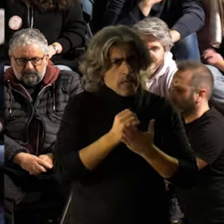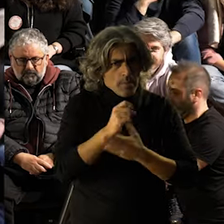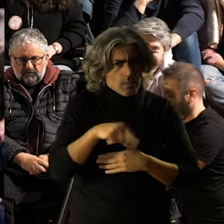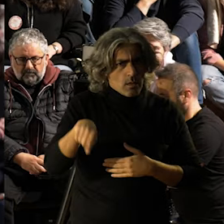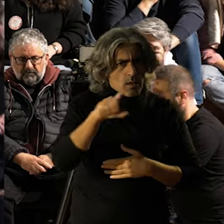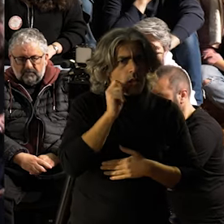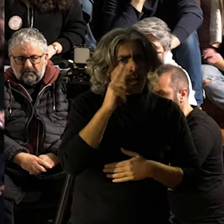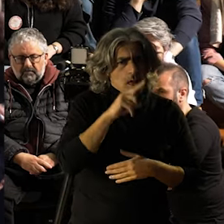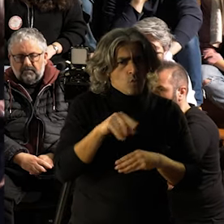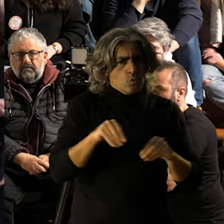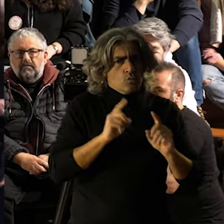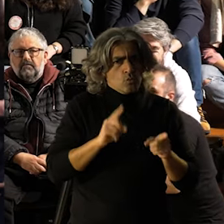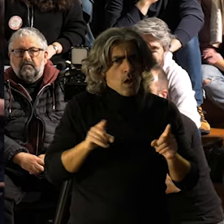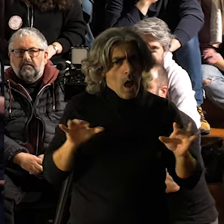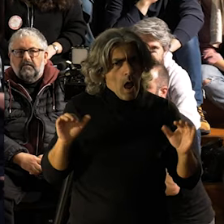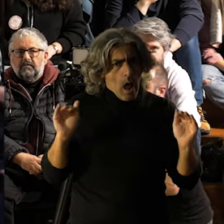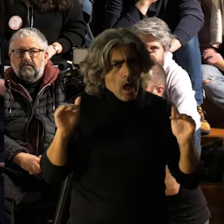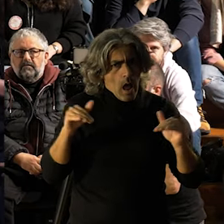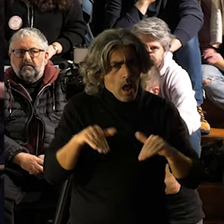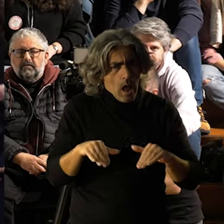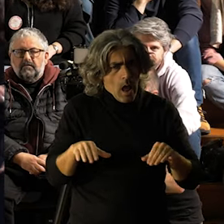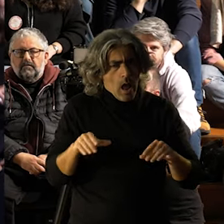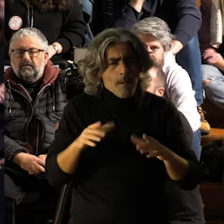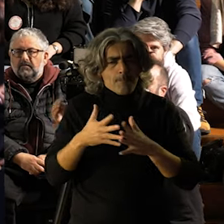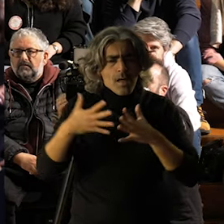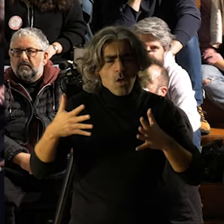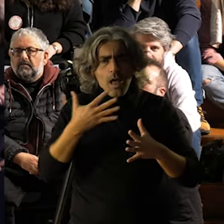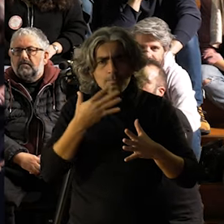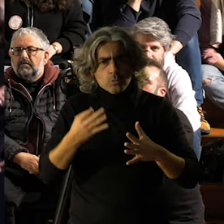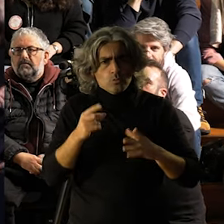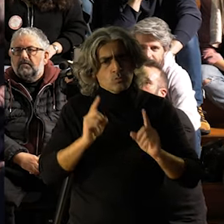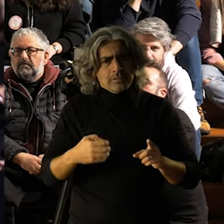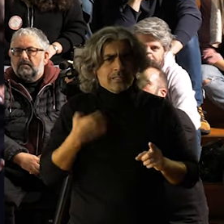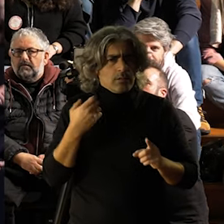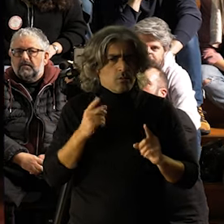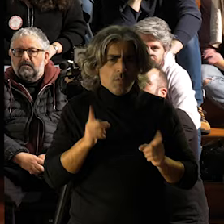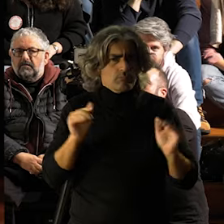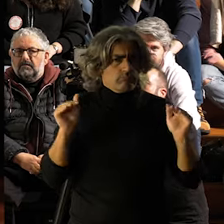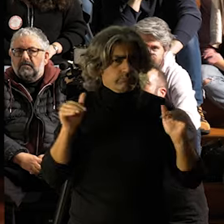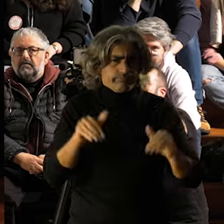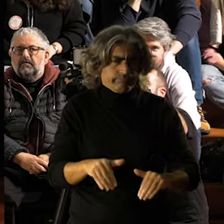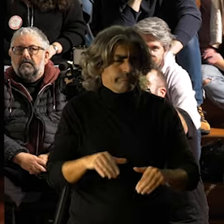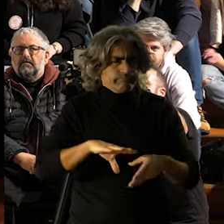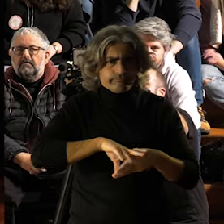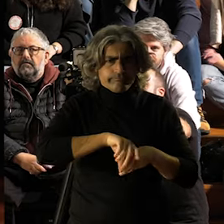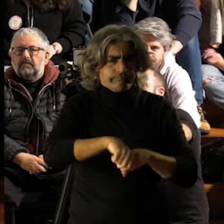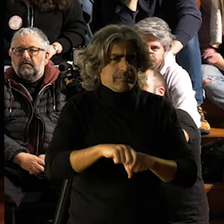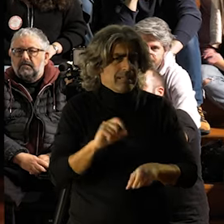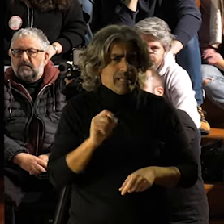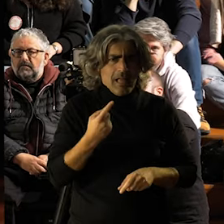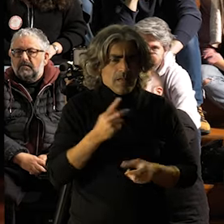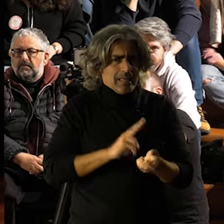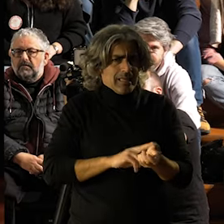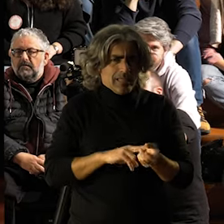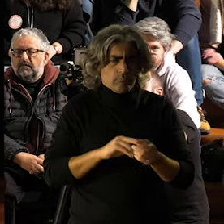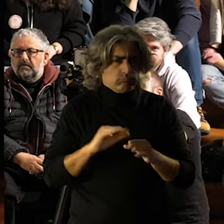O jogo começou a acabar no momento em que houve uma maioria absoluta. O jogo começou a acabar com essa degradação acelerada, com